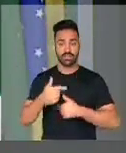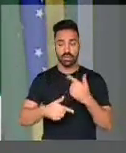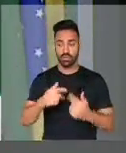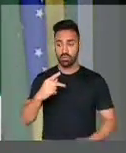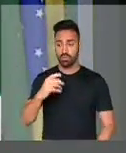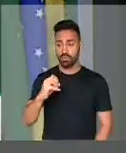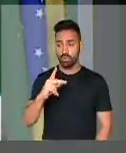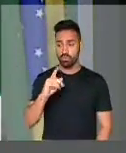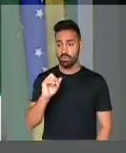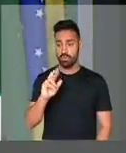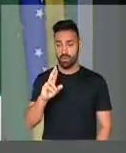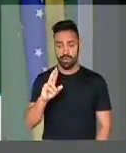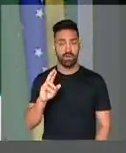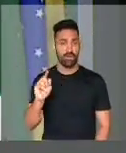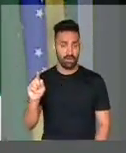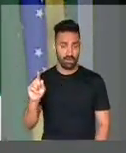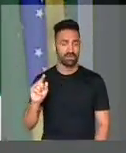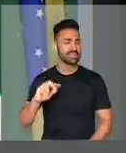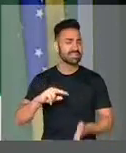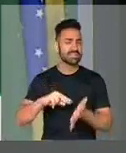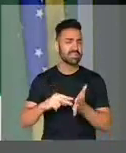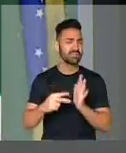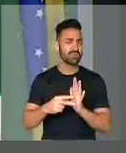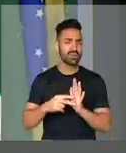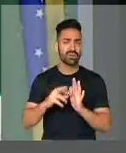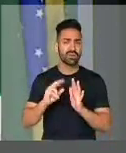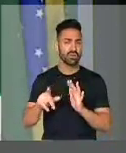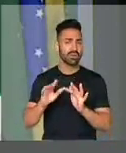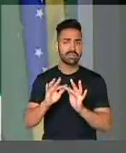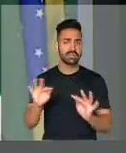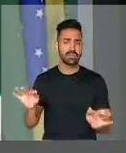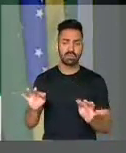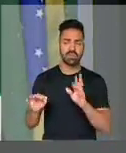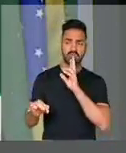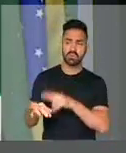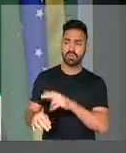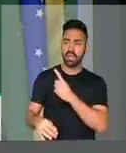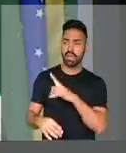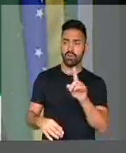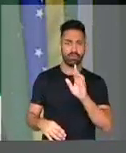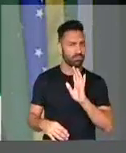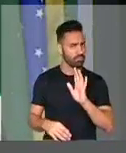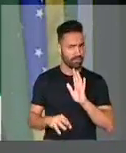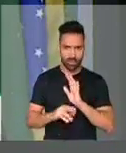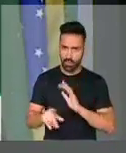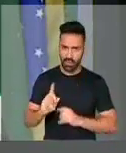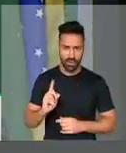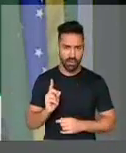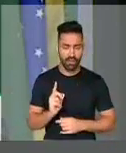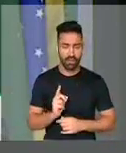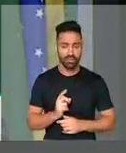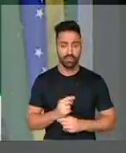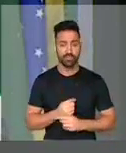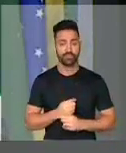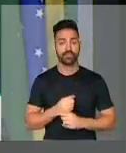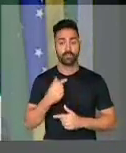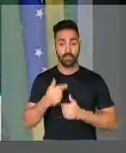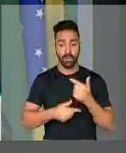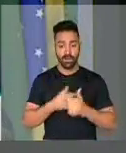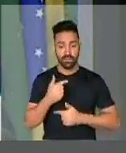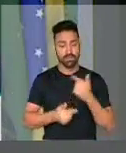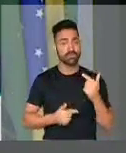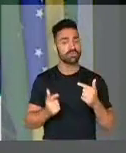grande jurista Andradinha, que não é assim que se acaba. Essas ações, elas têm o